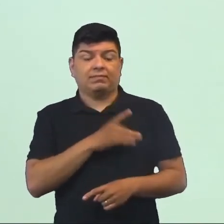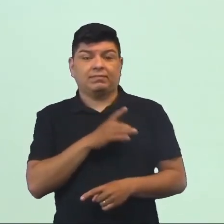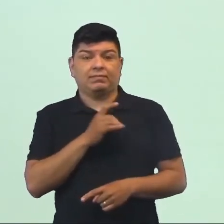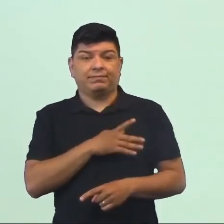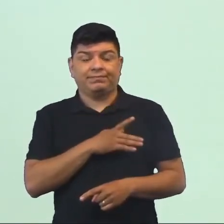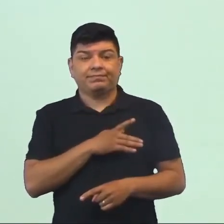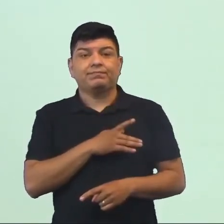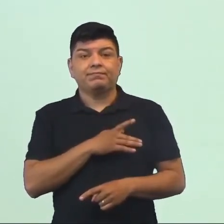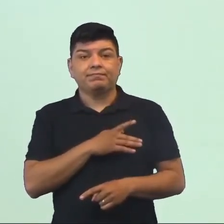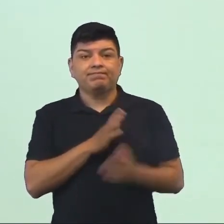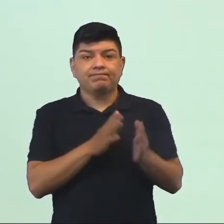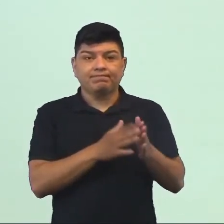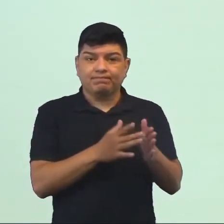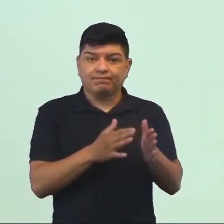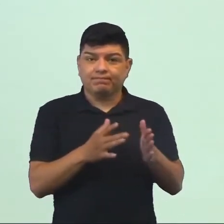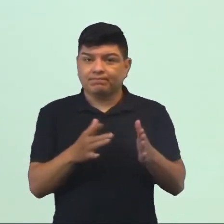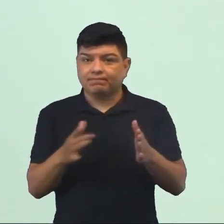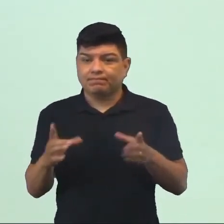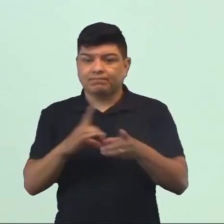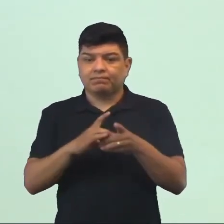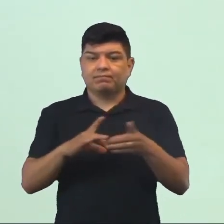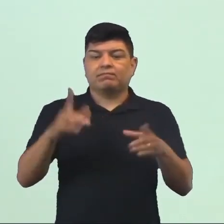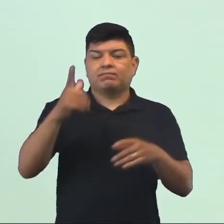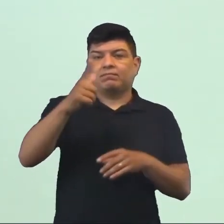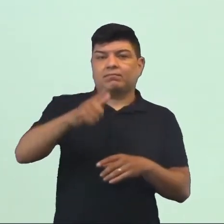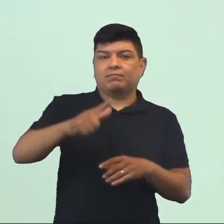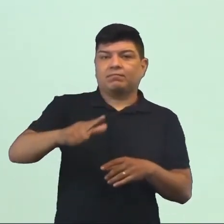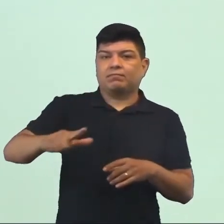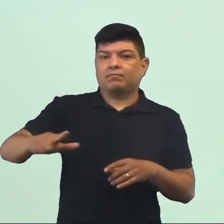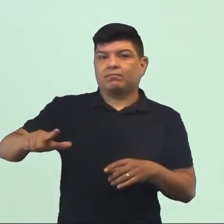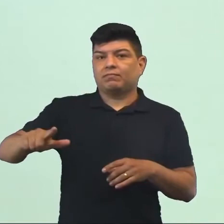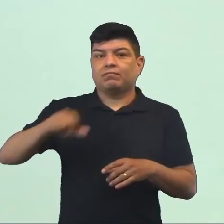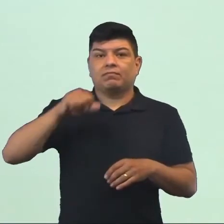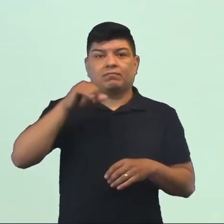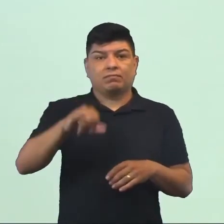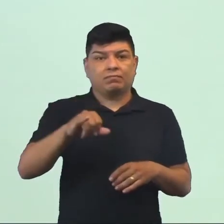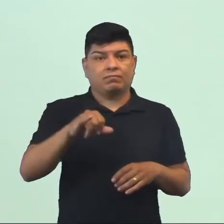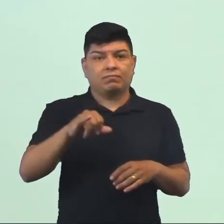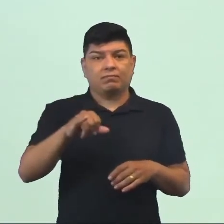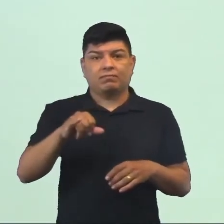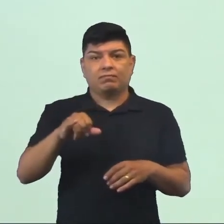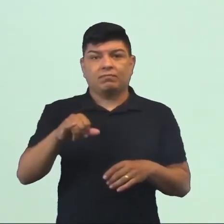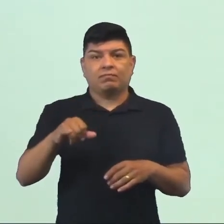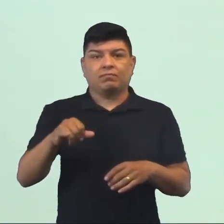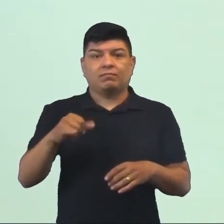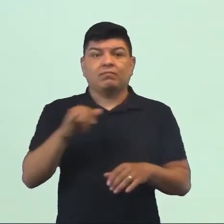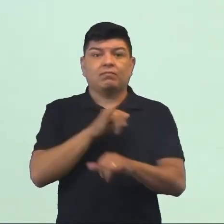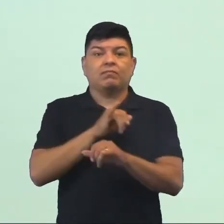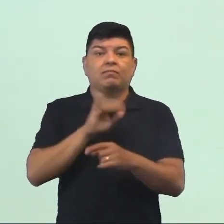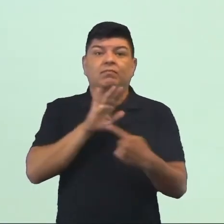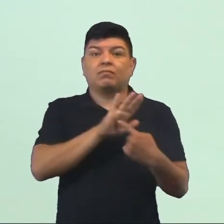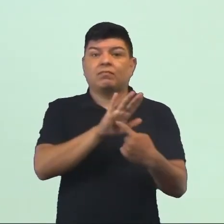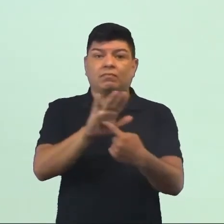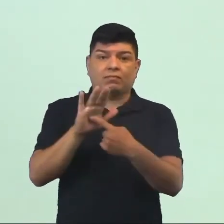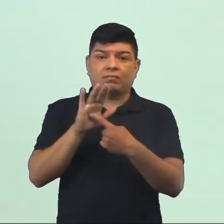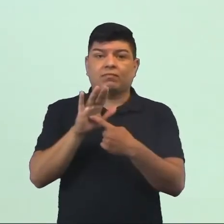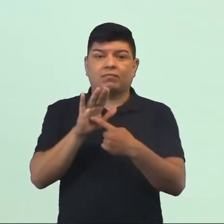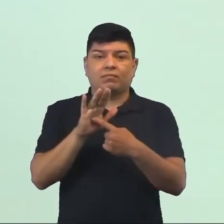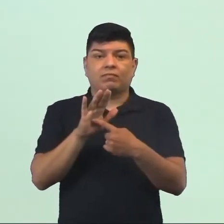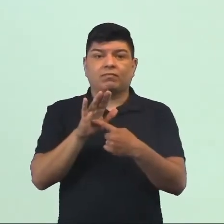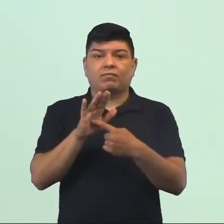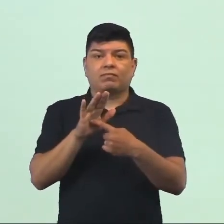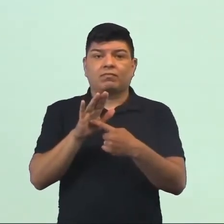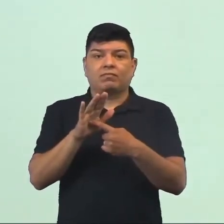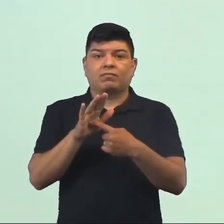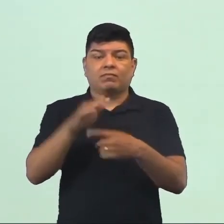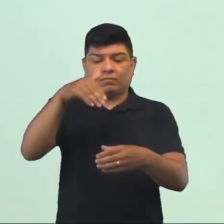que durante esse processo de redemocratização, se ele retirasse a campanha dele, não